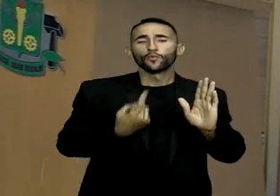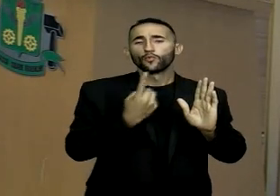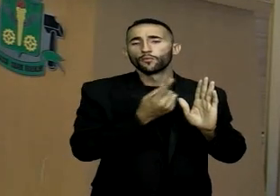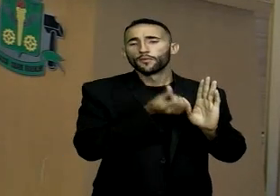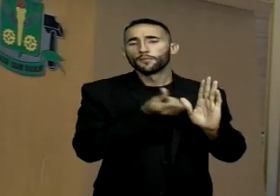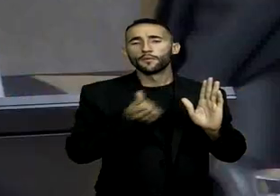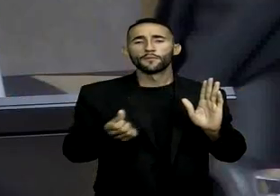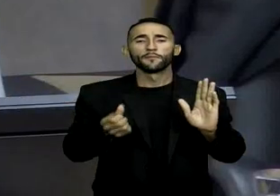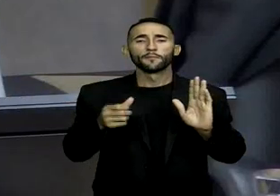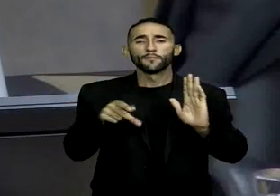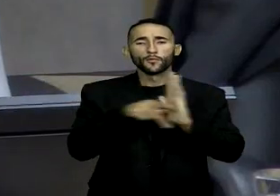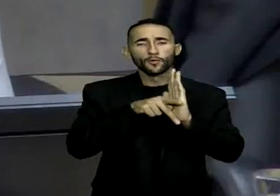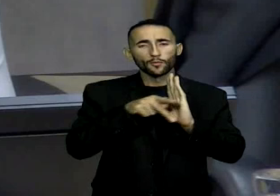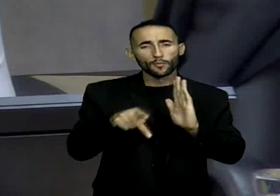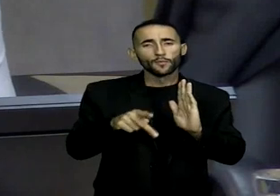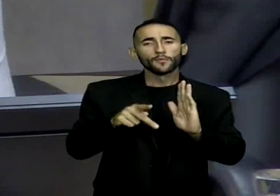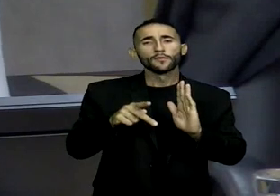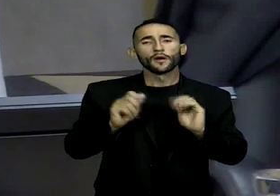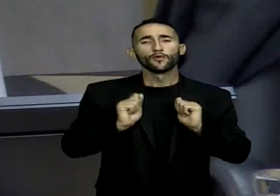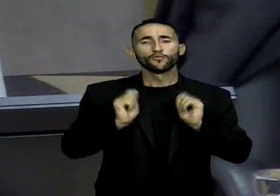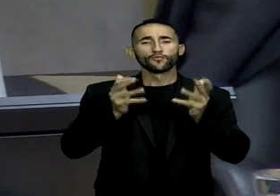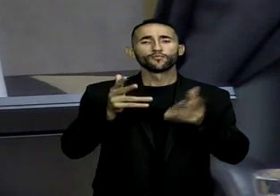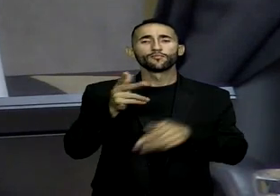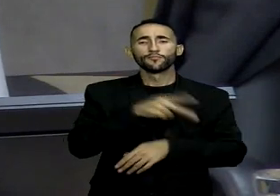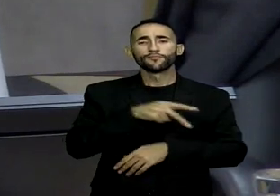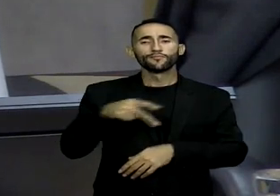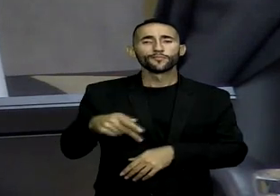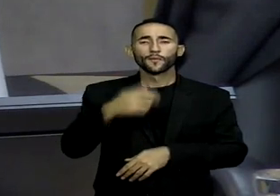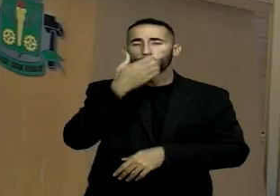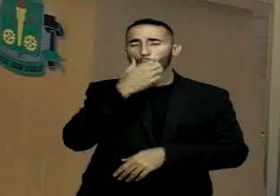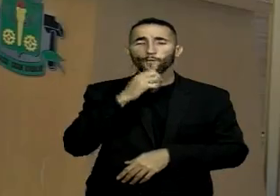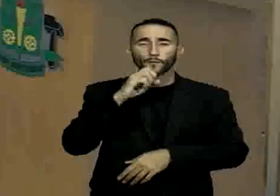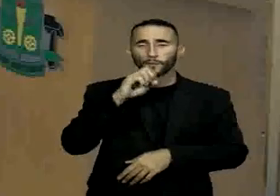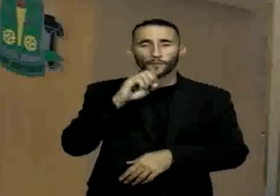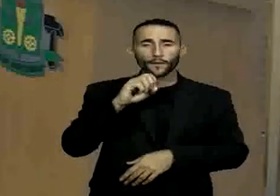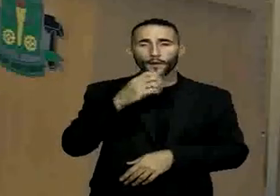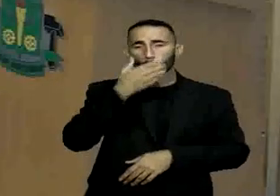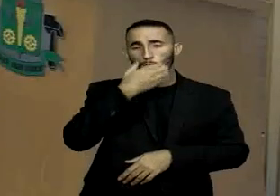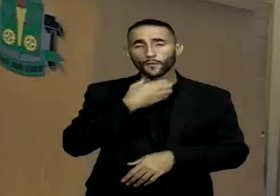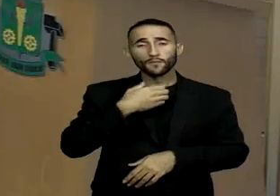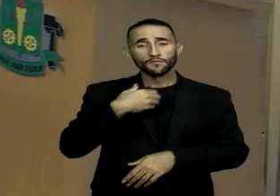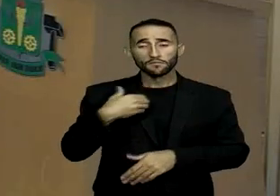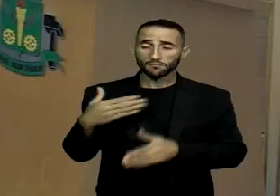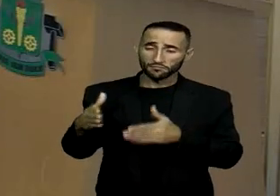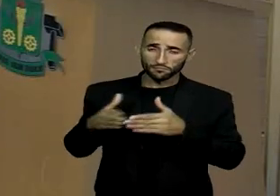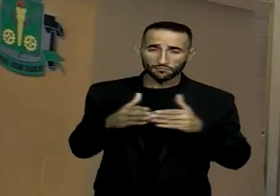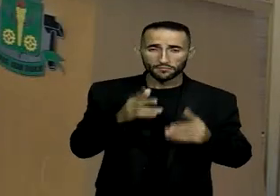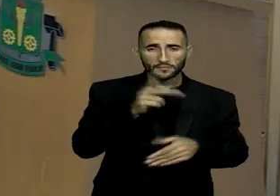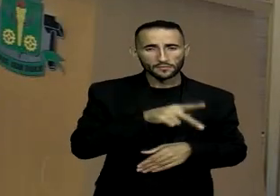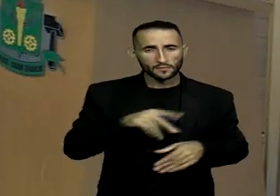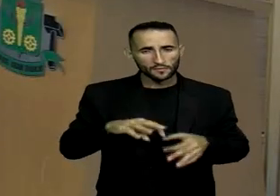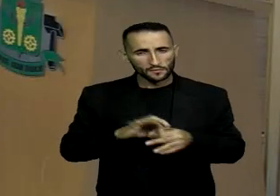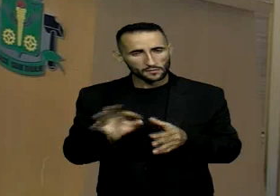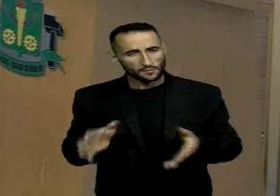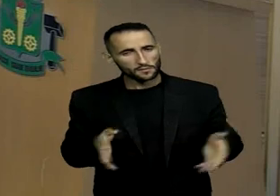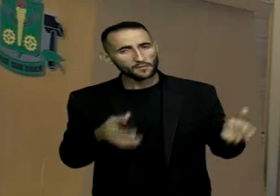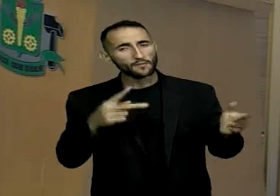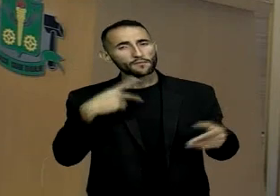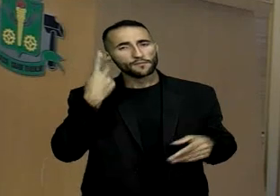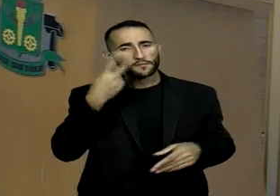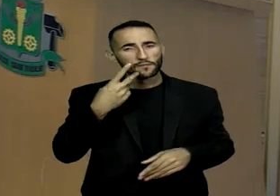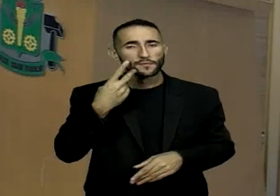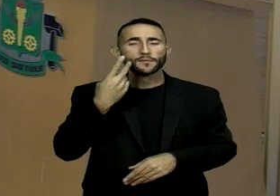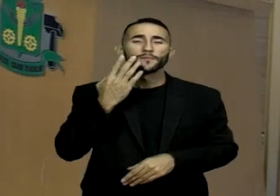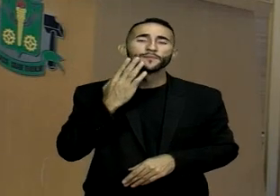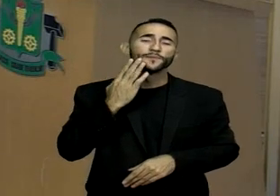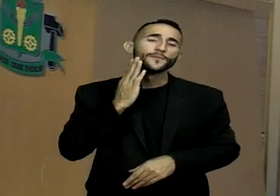vereador e presidente dessa casa, Carmônio Bastos. Presidente, pela ordem. Pela ordem, nobre vereador Paulo Júnior. Para discutir.